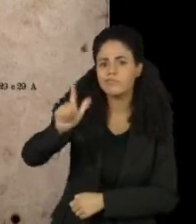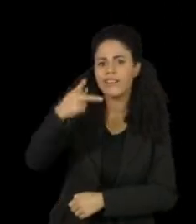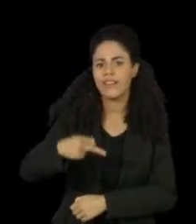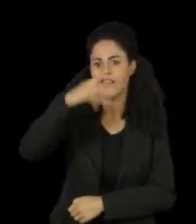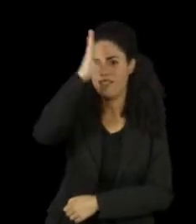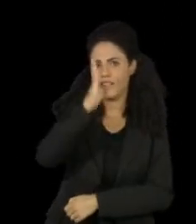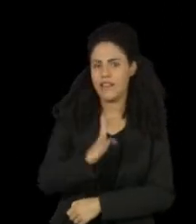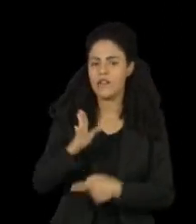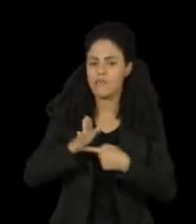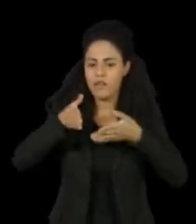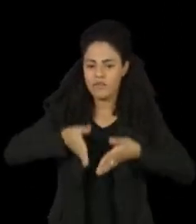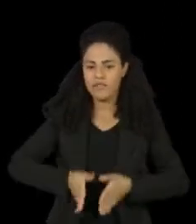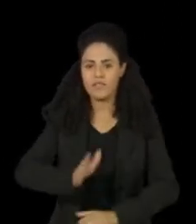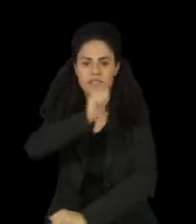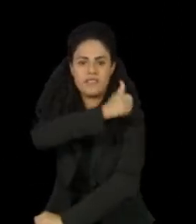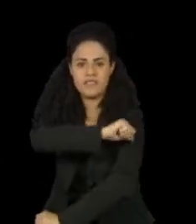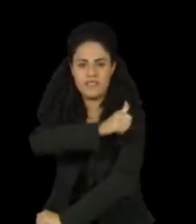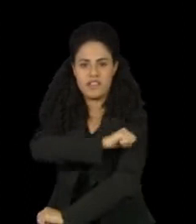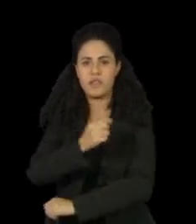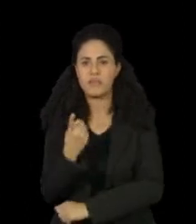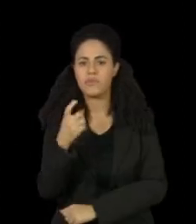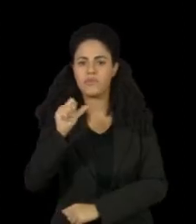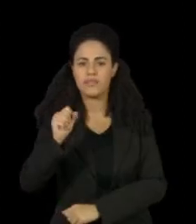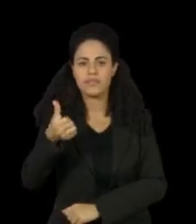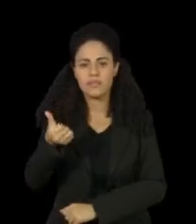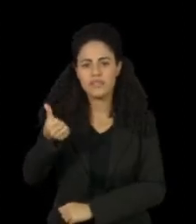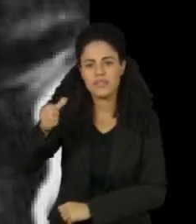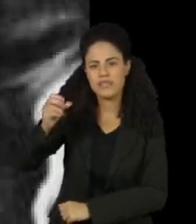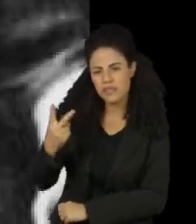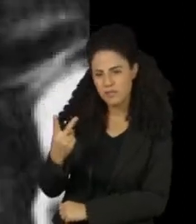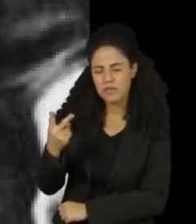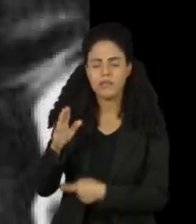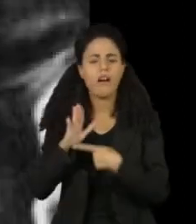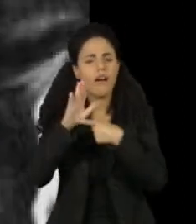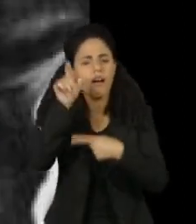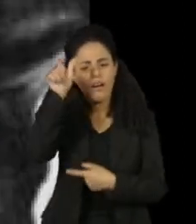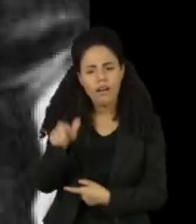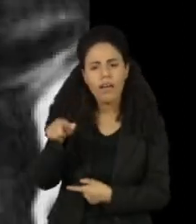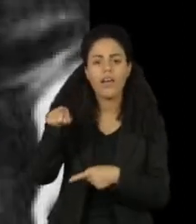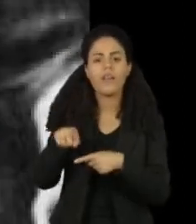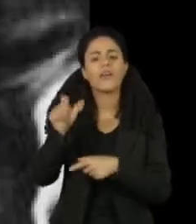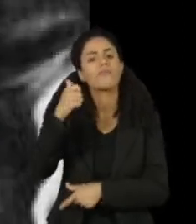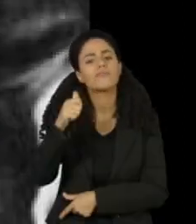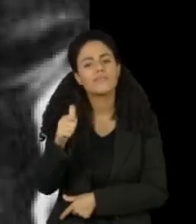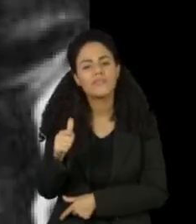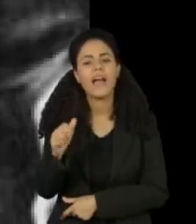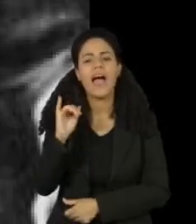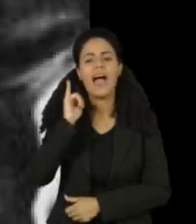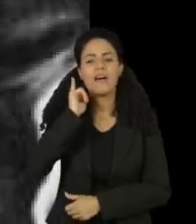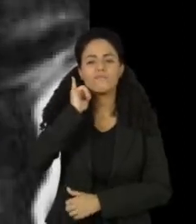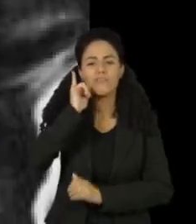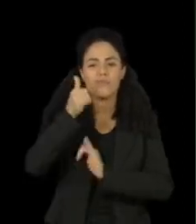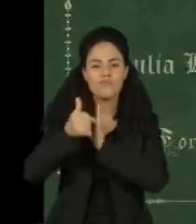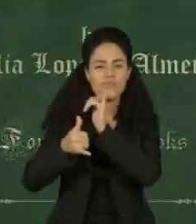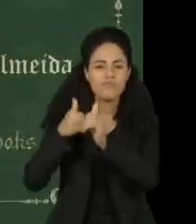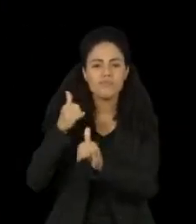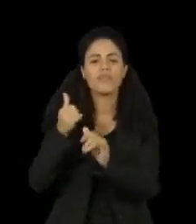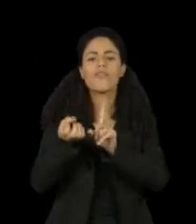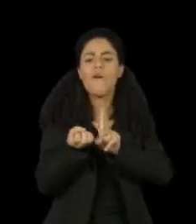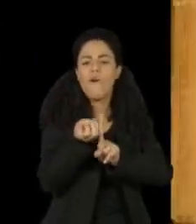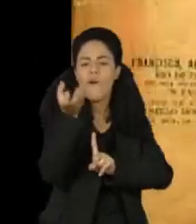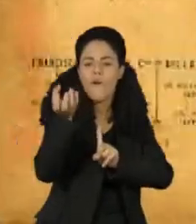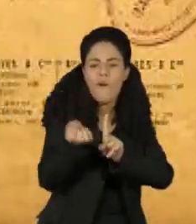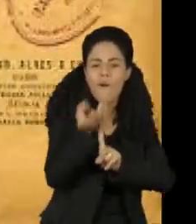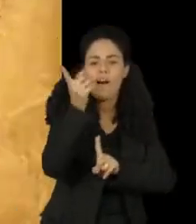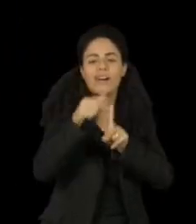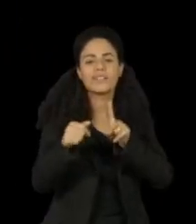brasileira. Nascida no Rio de Janeiro em 1862, ela foi cronista e autora de 11 romances, além de